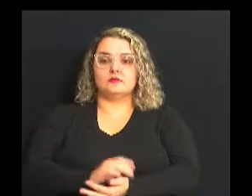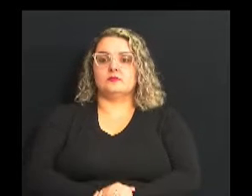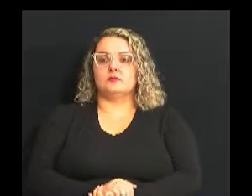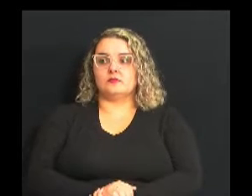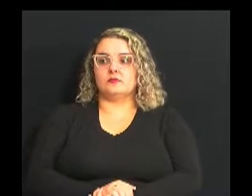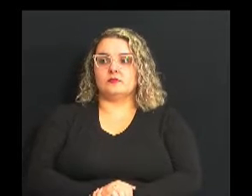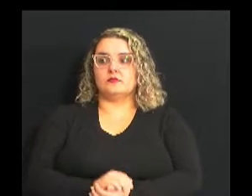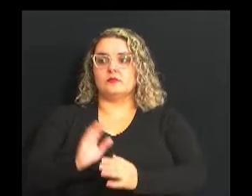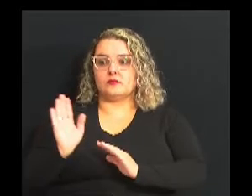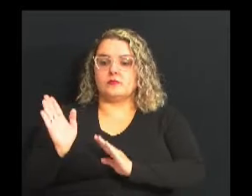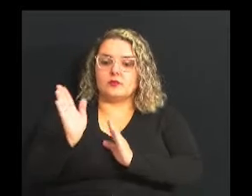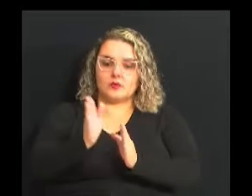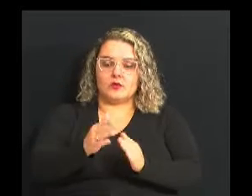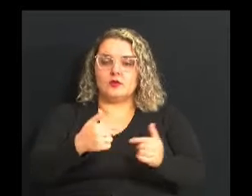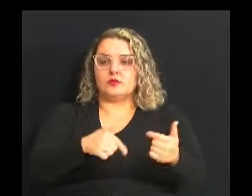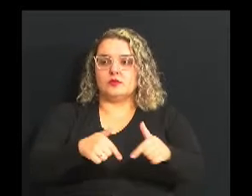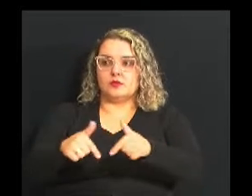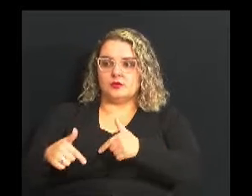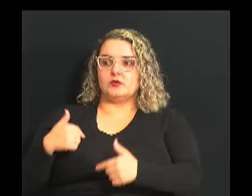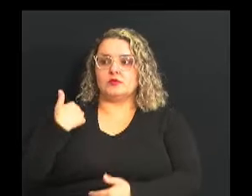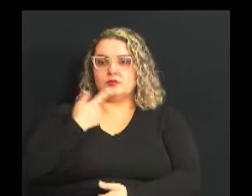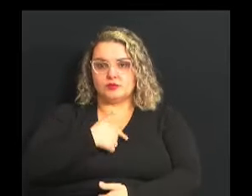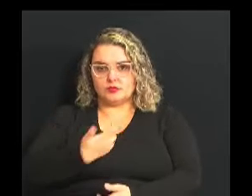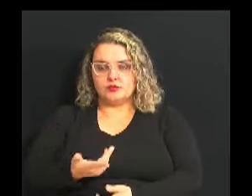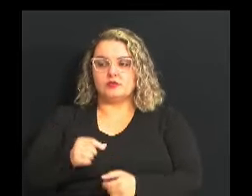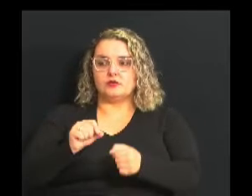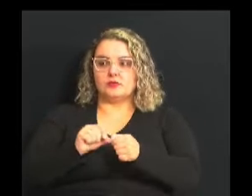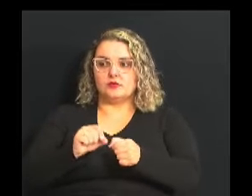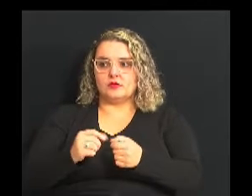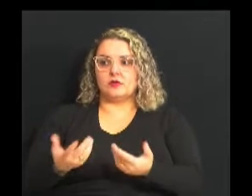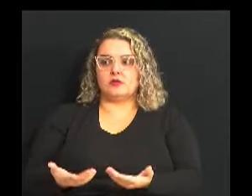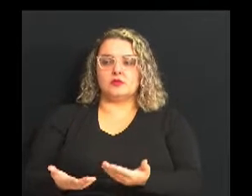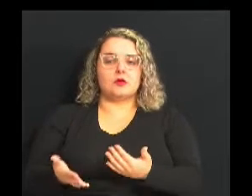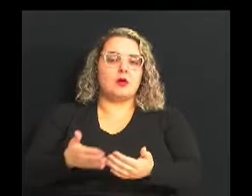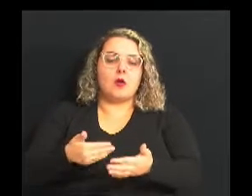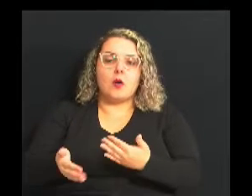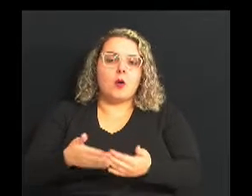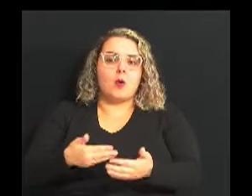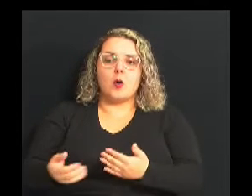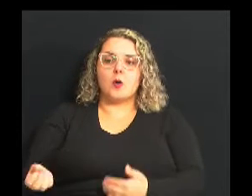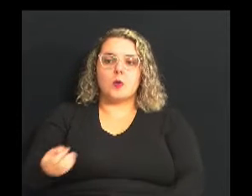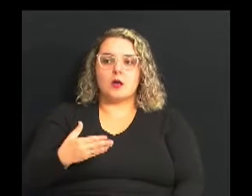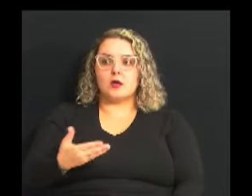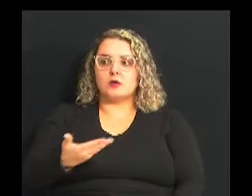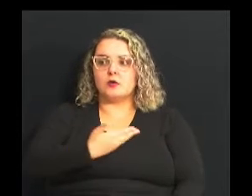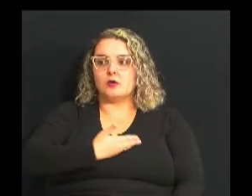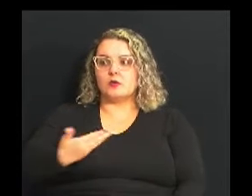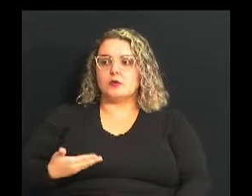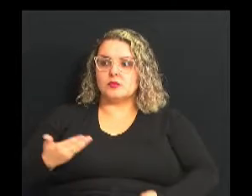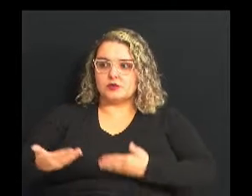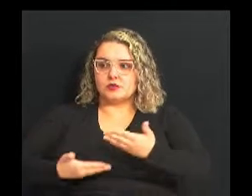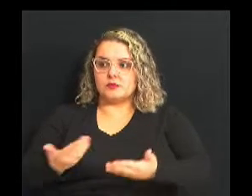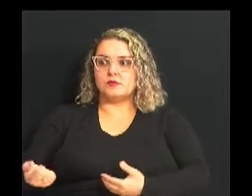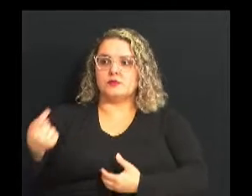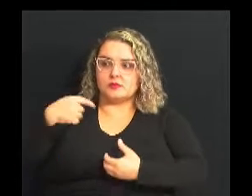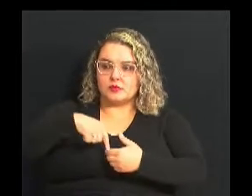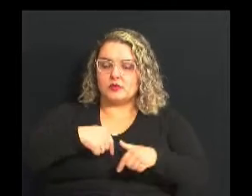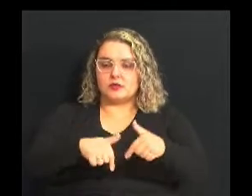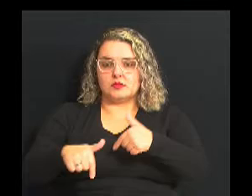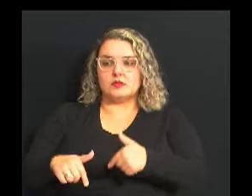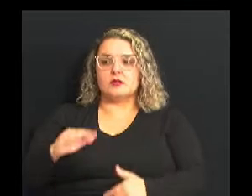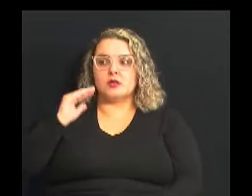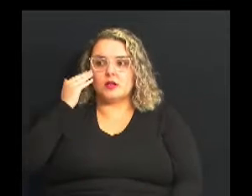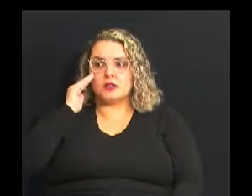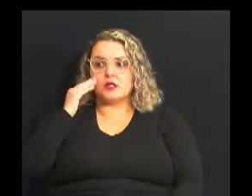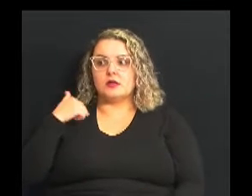norteador mesmo do nosso trabalho e fazem com que qualquer novo servidor que vier trabalhar conosco entenda qual que é o nosso propósito,